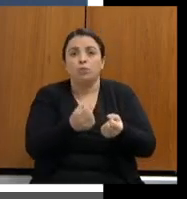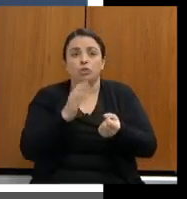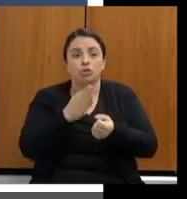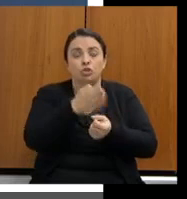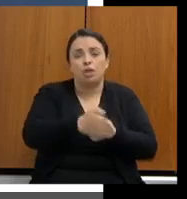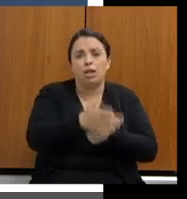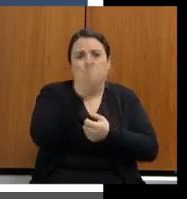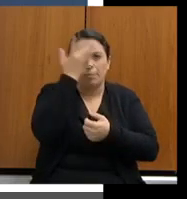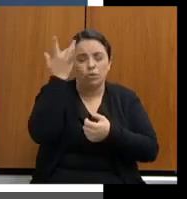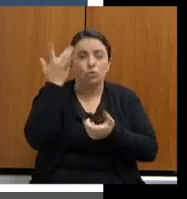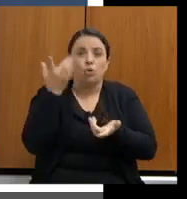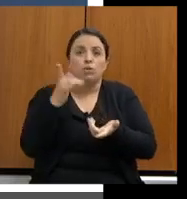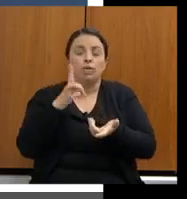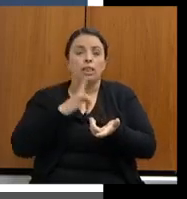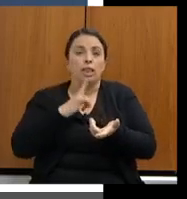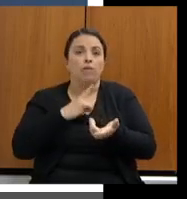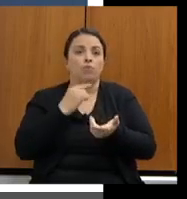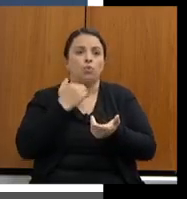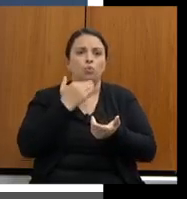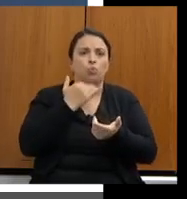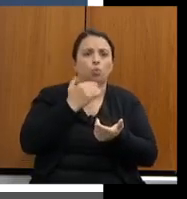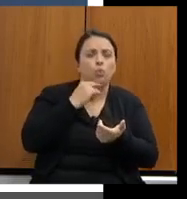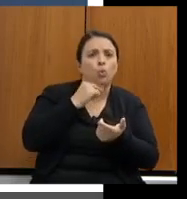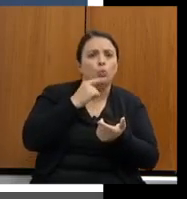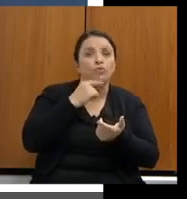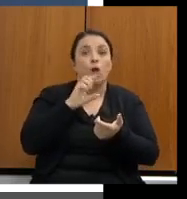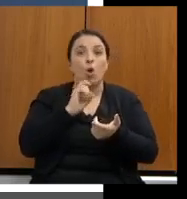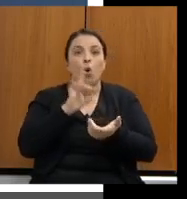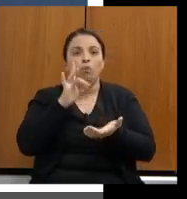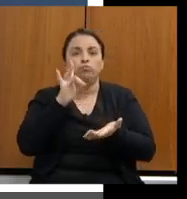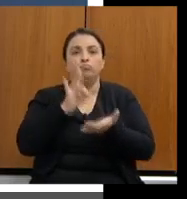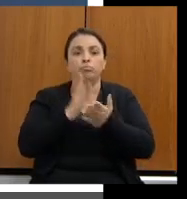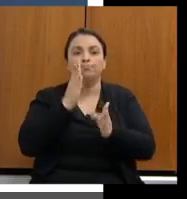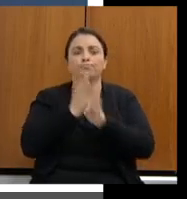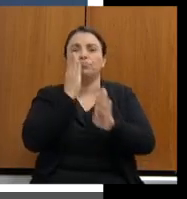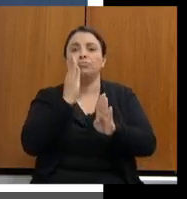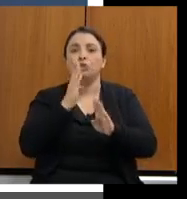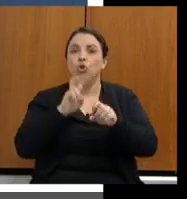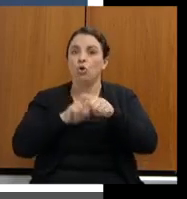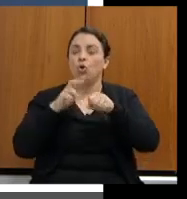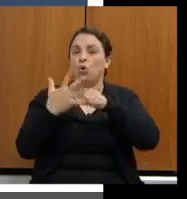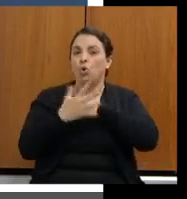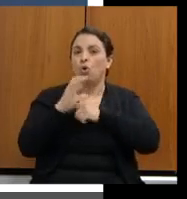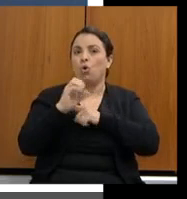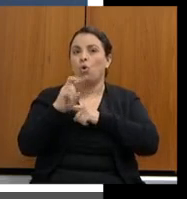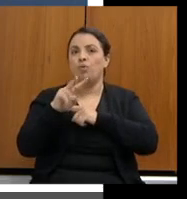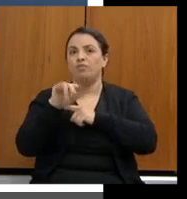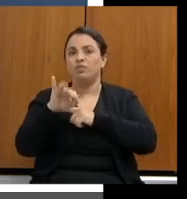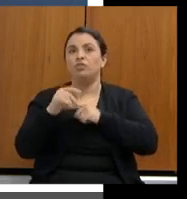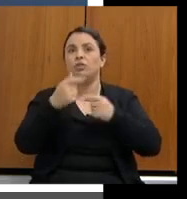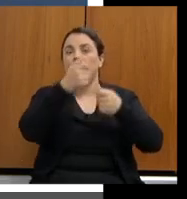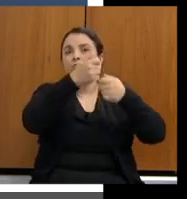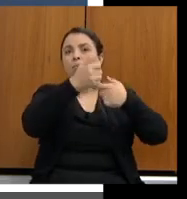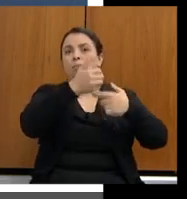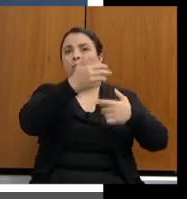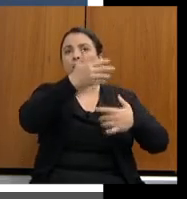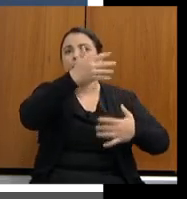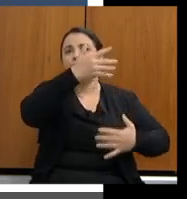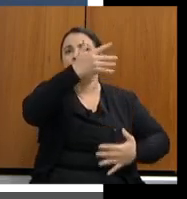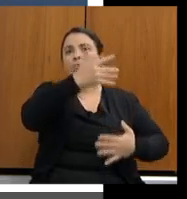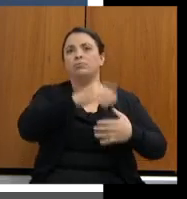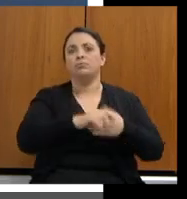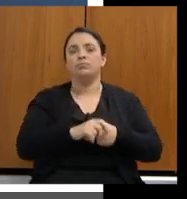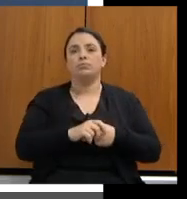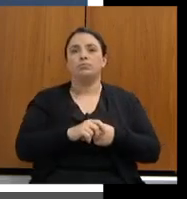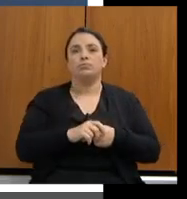pessoas né com suspeita ou confirmação de covide se apresentam aí deslocar um